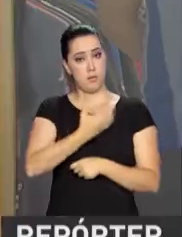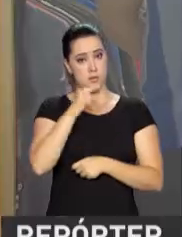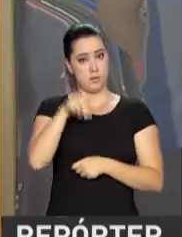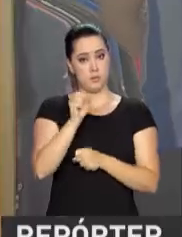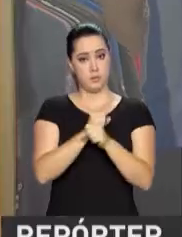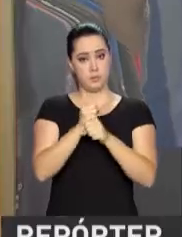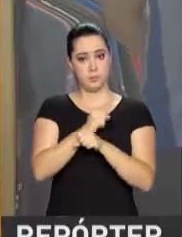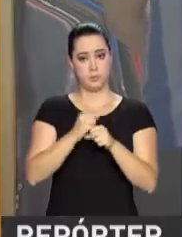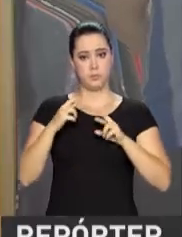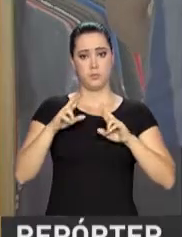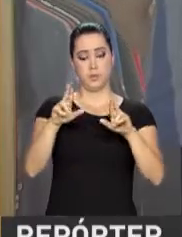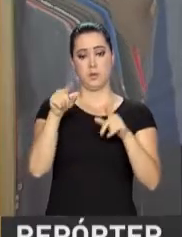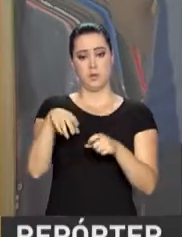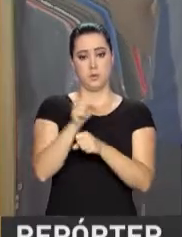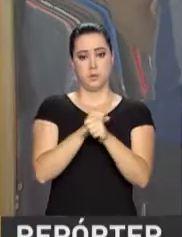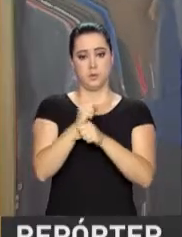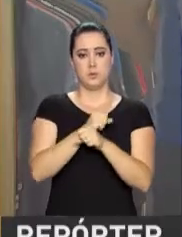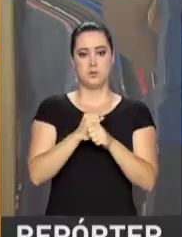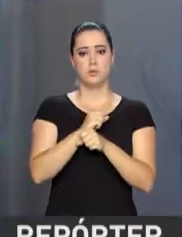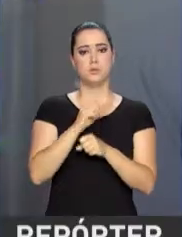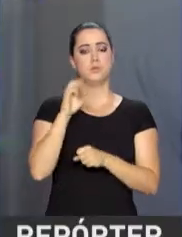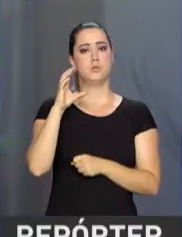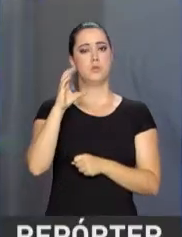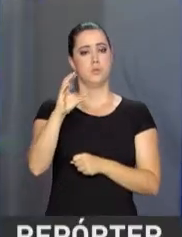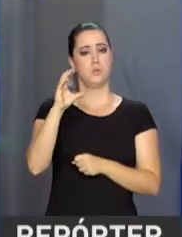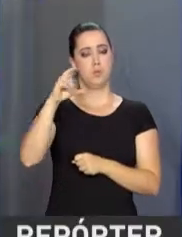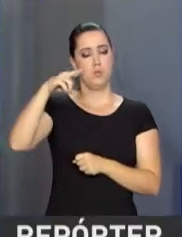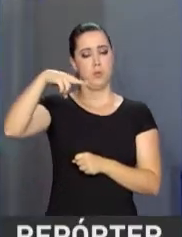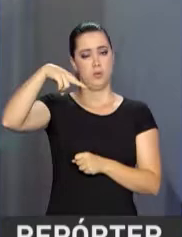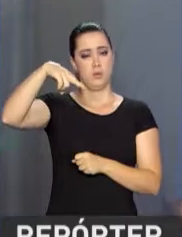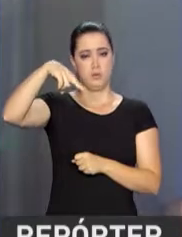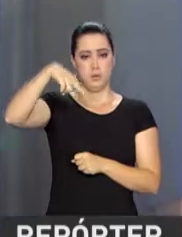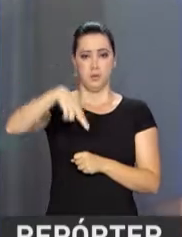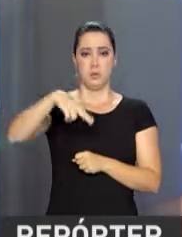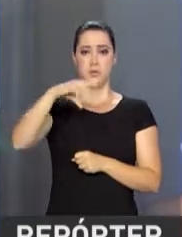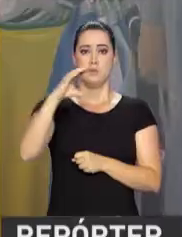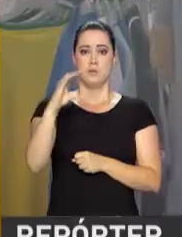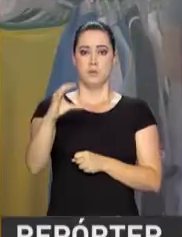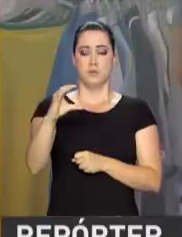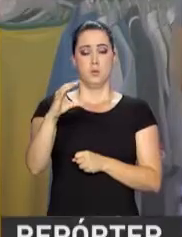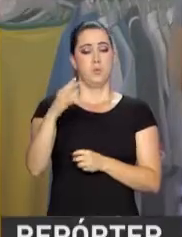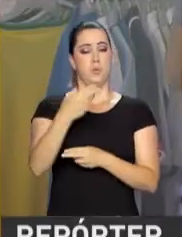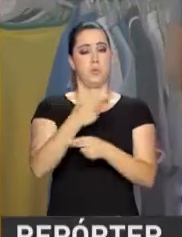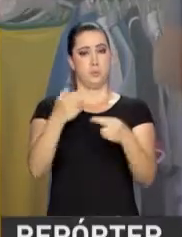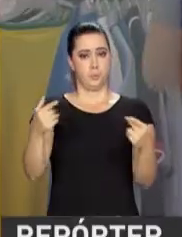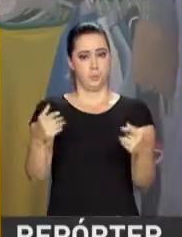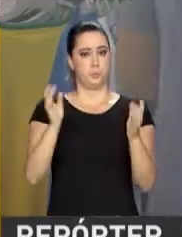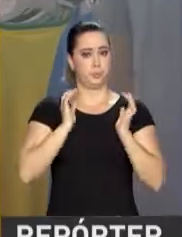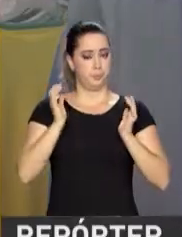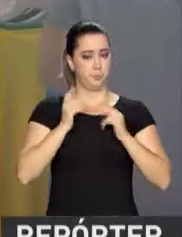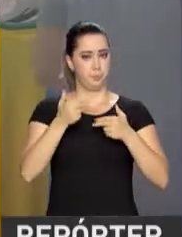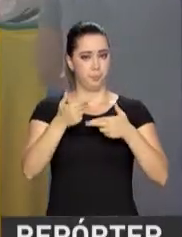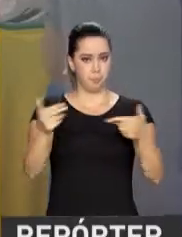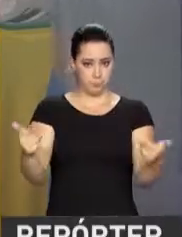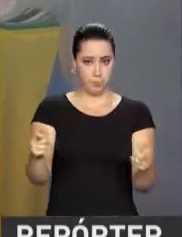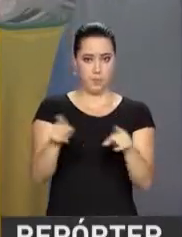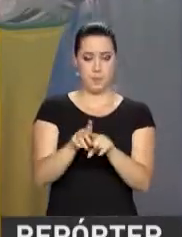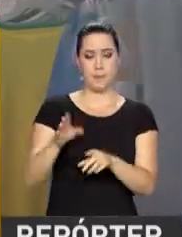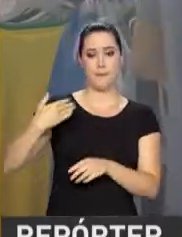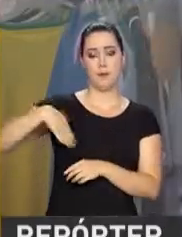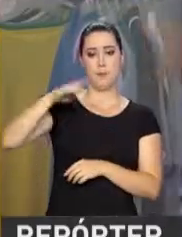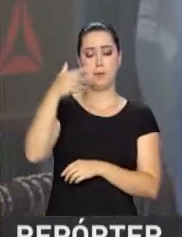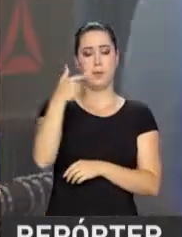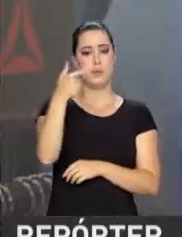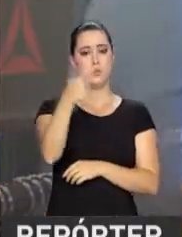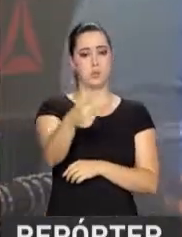a expectativa da confederação nacional do comércio de bens serviços e turismo é de que mais de 73 mil